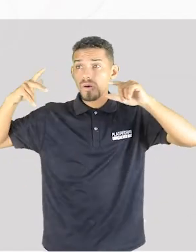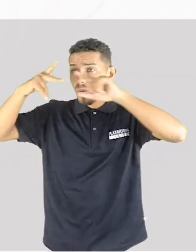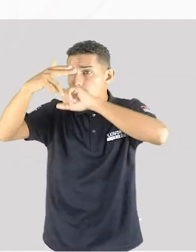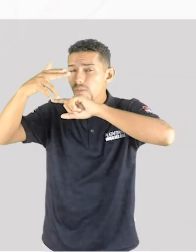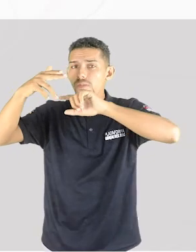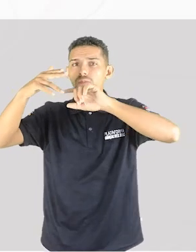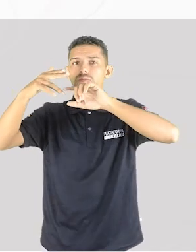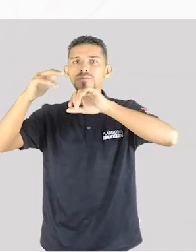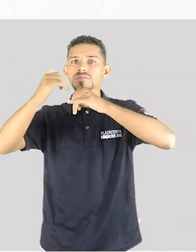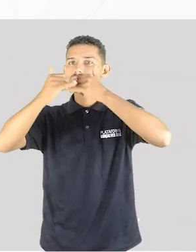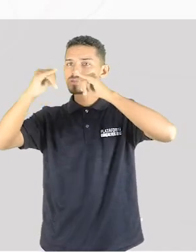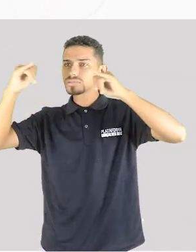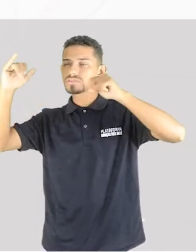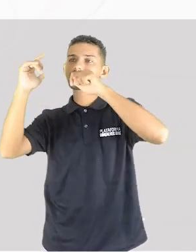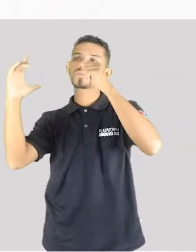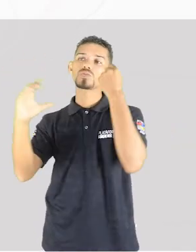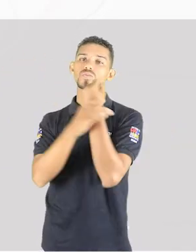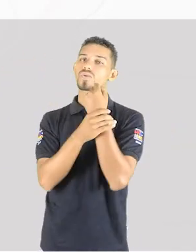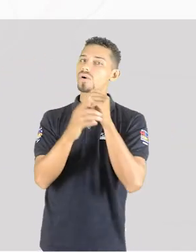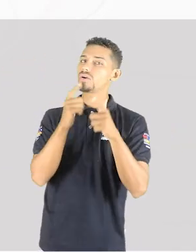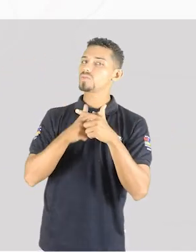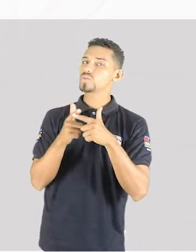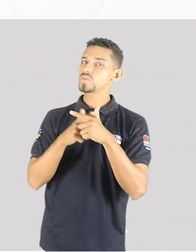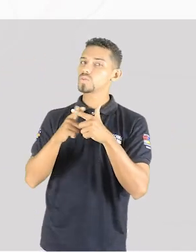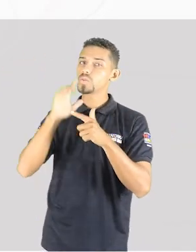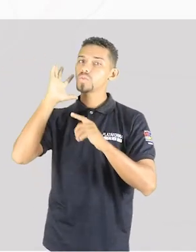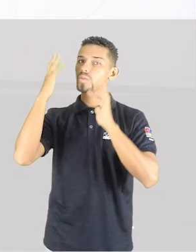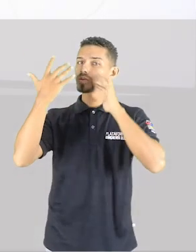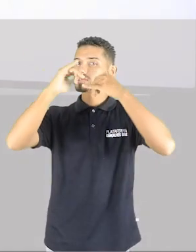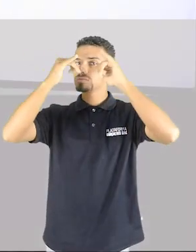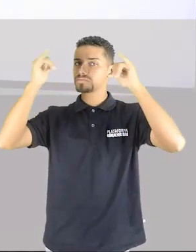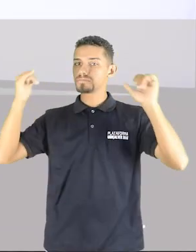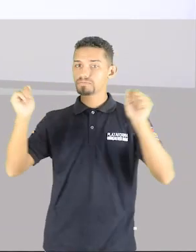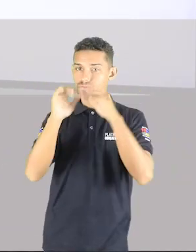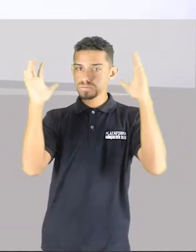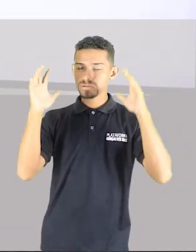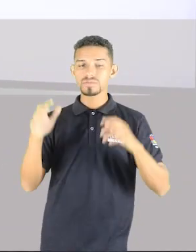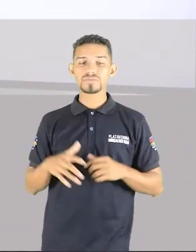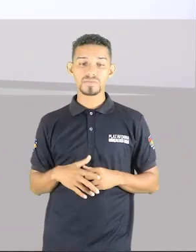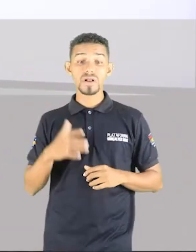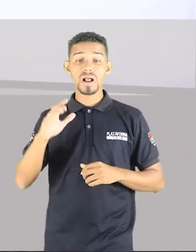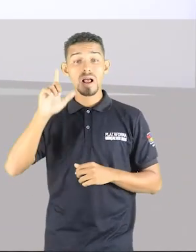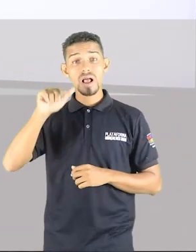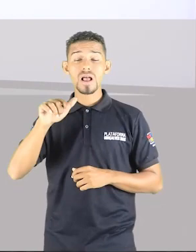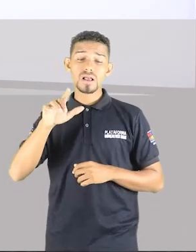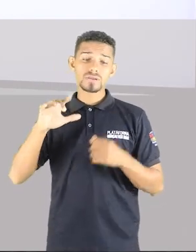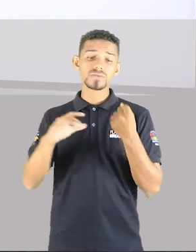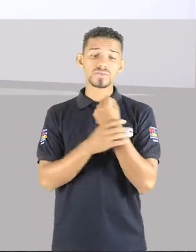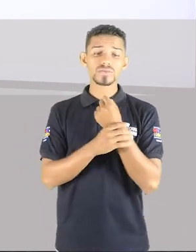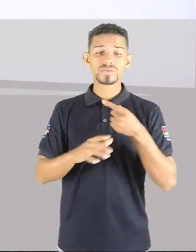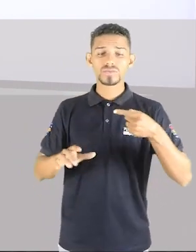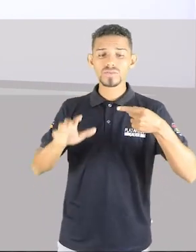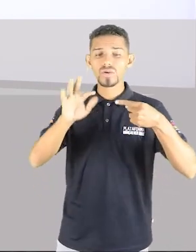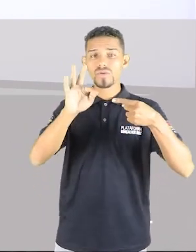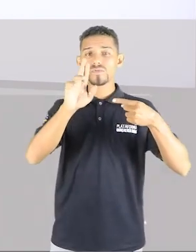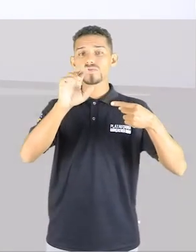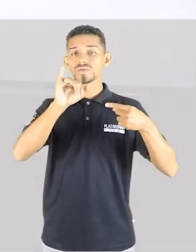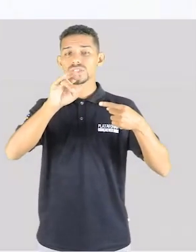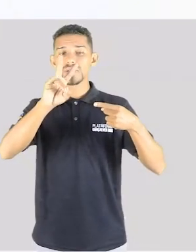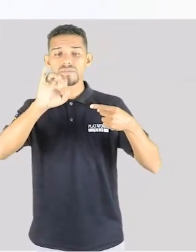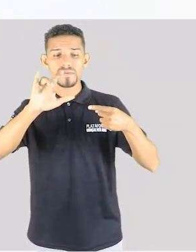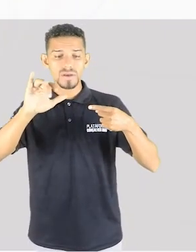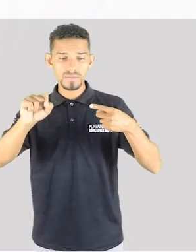corrente elétrica que poderia ser prejudicial ao seu funcionamento são dispositivos de segurança os disjuntores e os